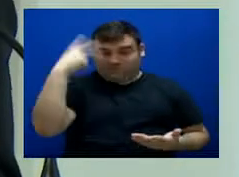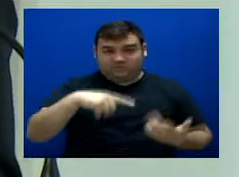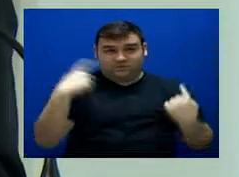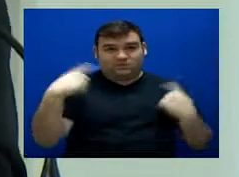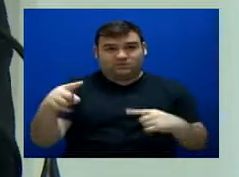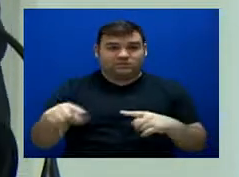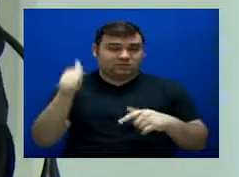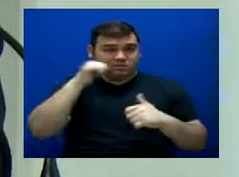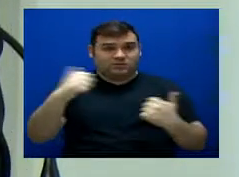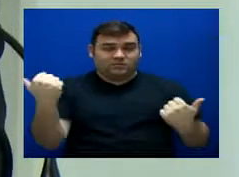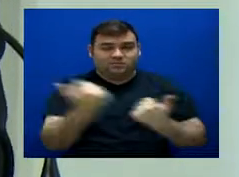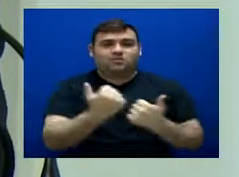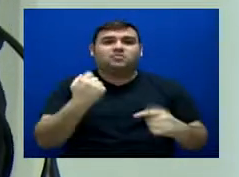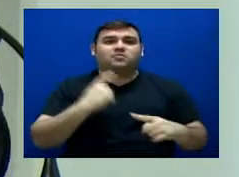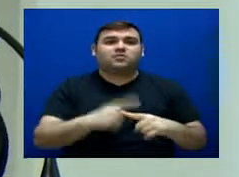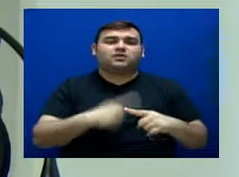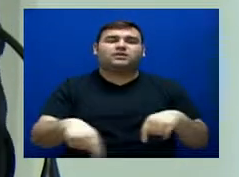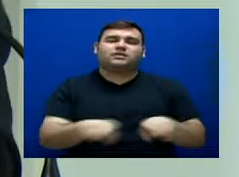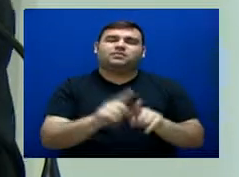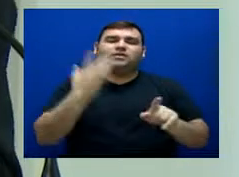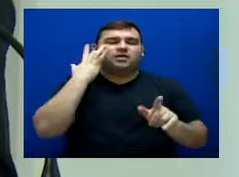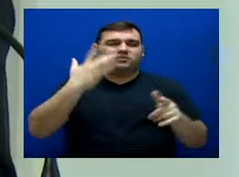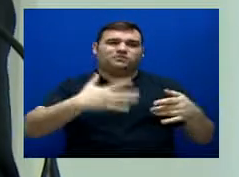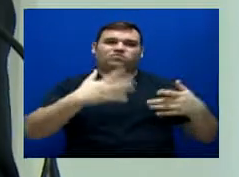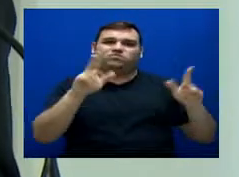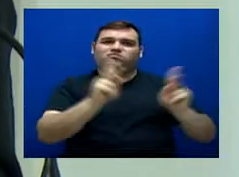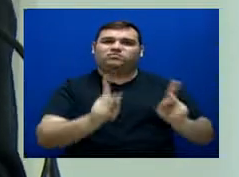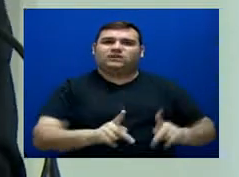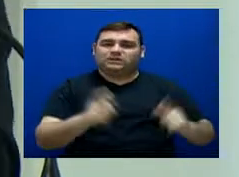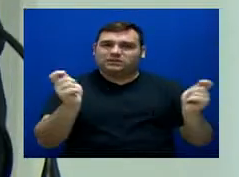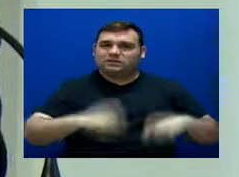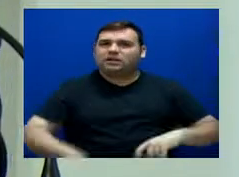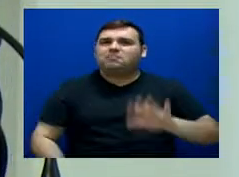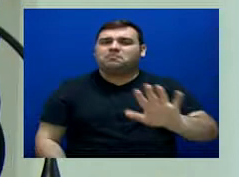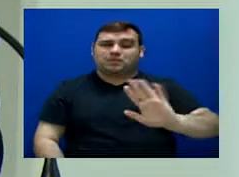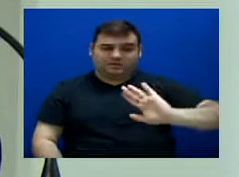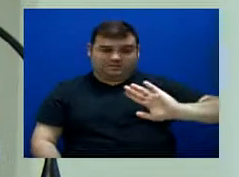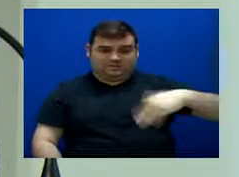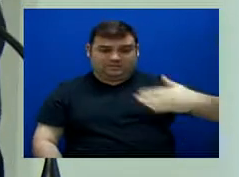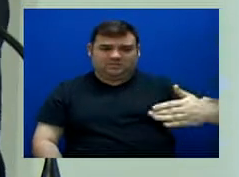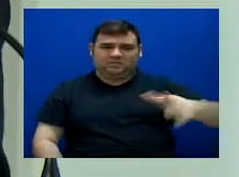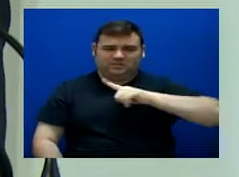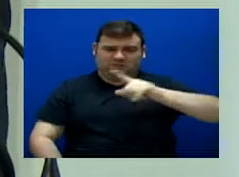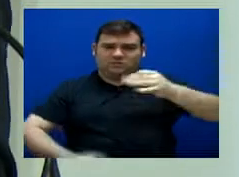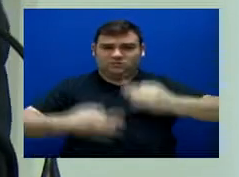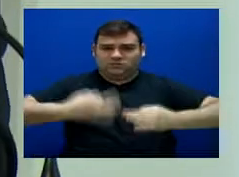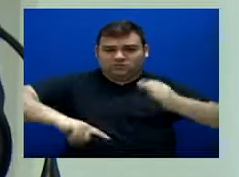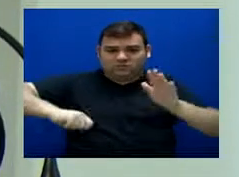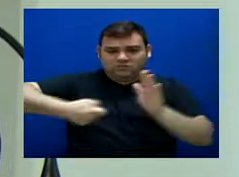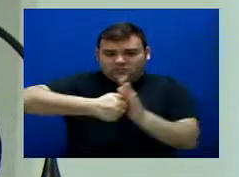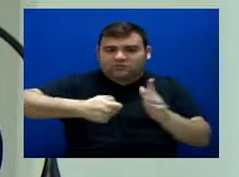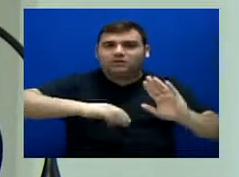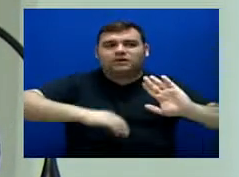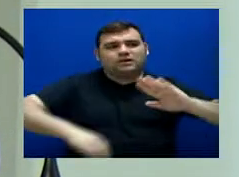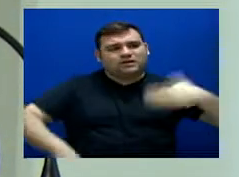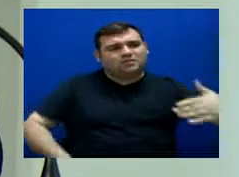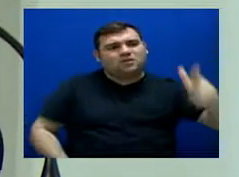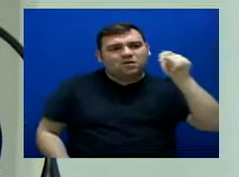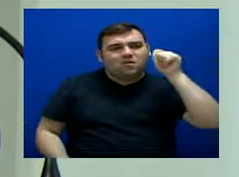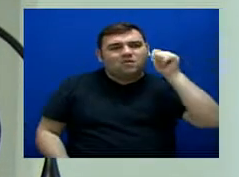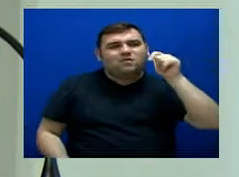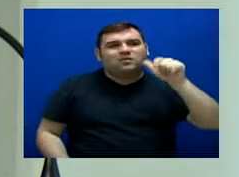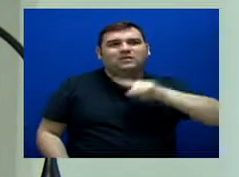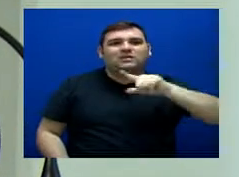vice-prefeita, porque eu ainda entendia que eles iam se acertar. Mas depois, tem que ir para a justiça. Depois dele colocar o vereador